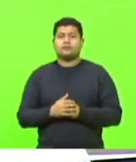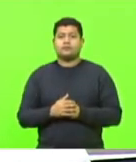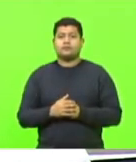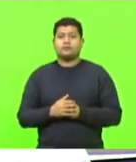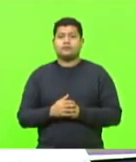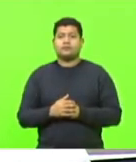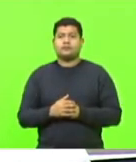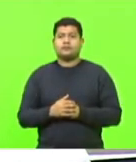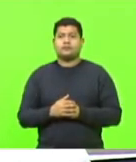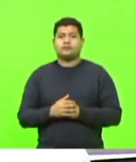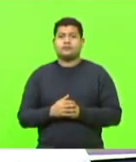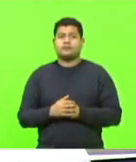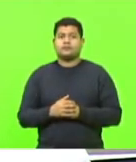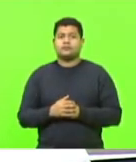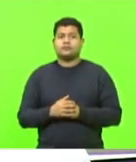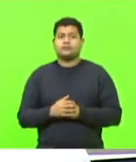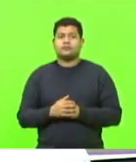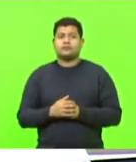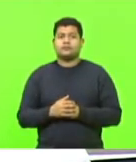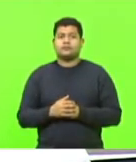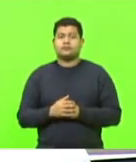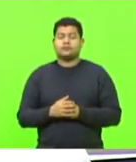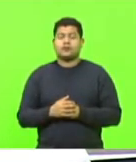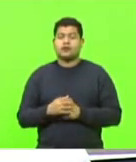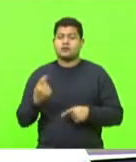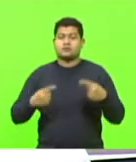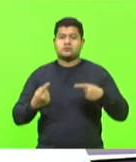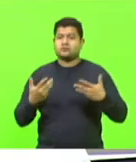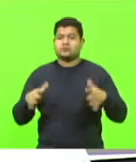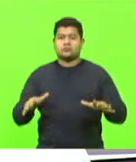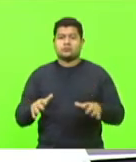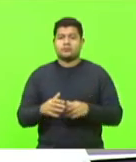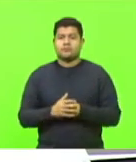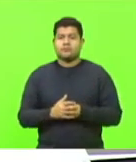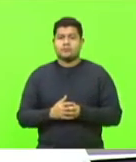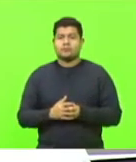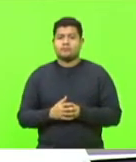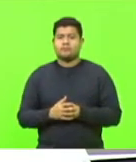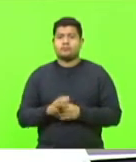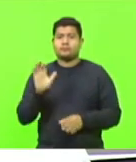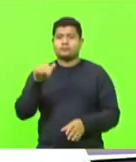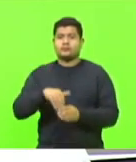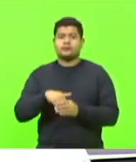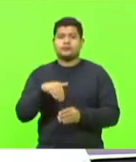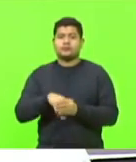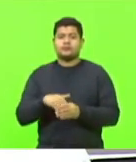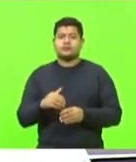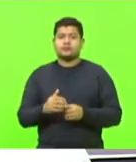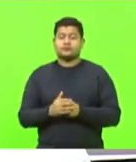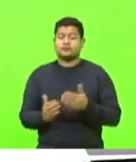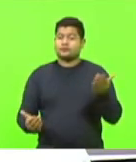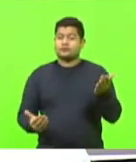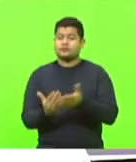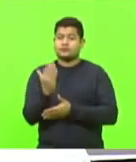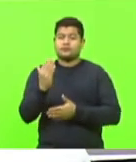Não tendo ninguém que queira se manifestar, em votação. Aprovado.